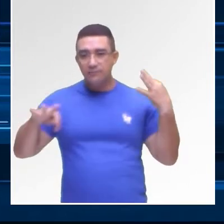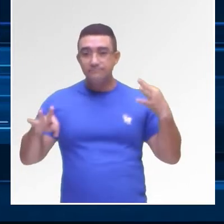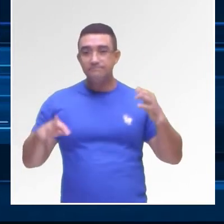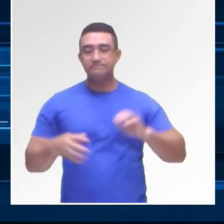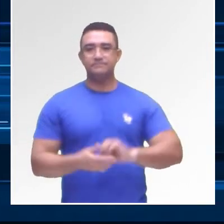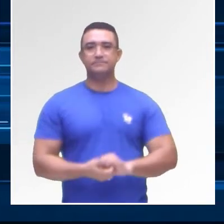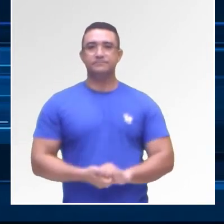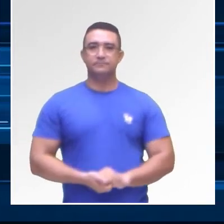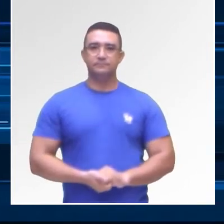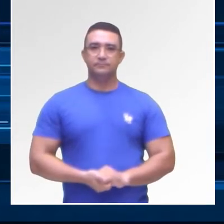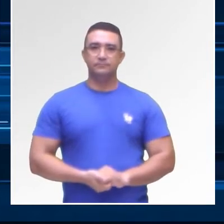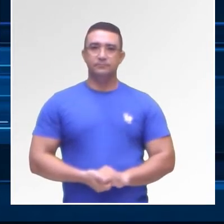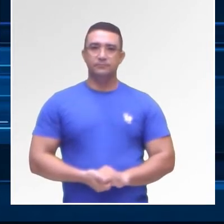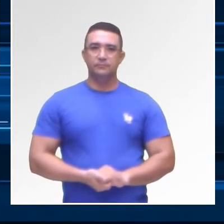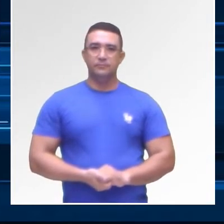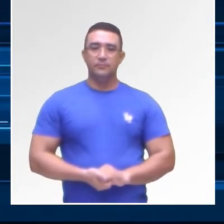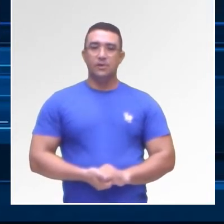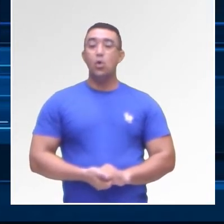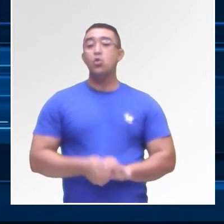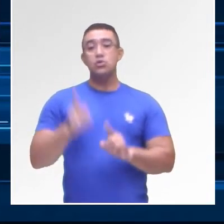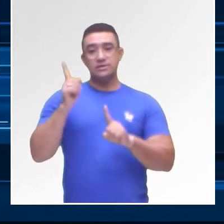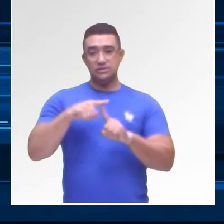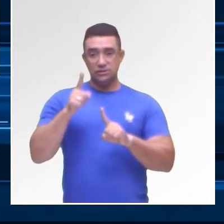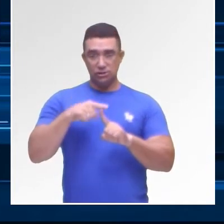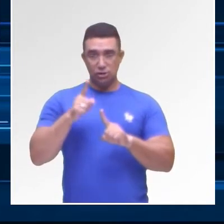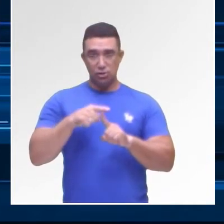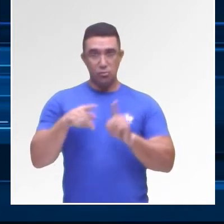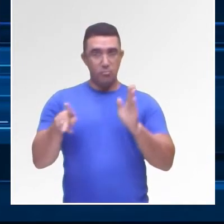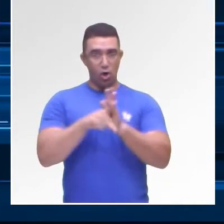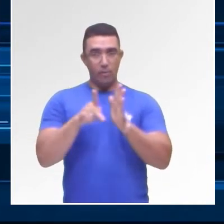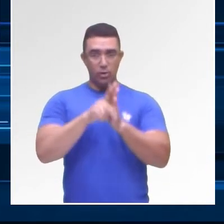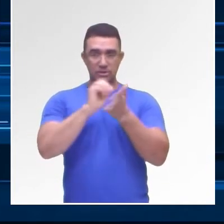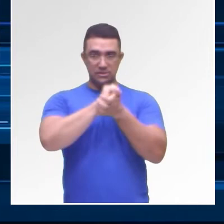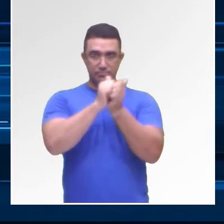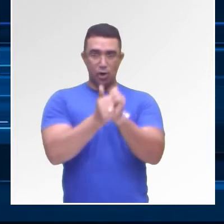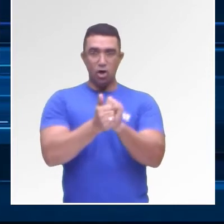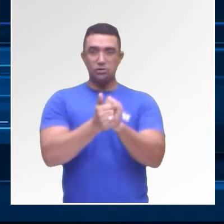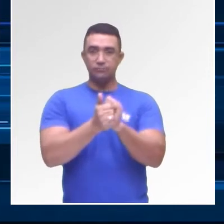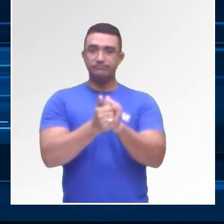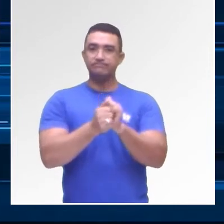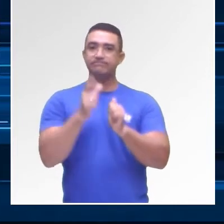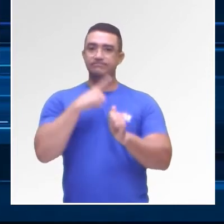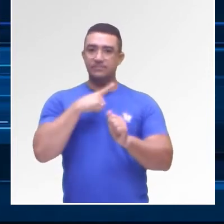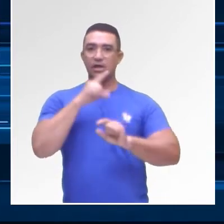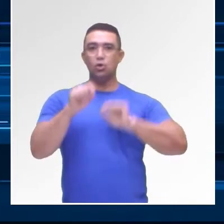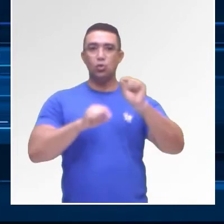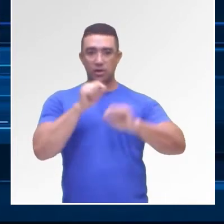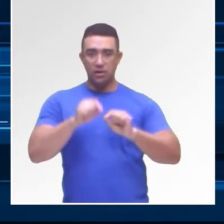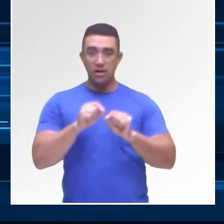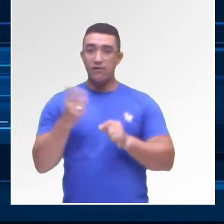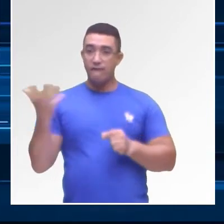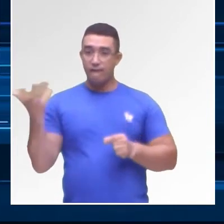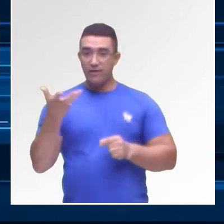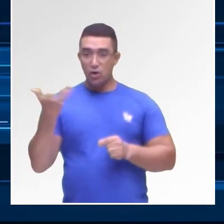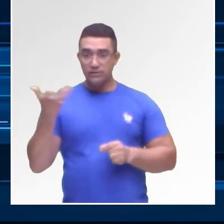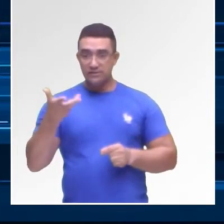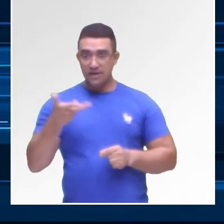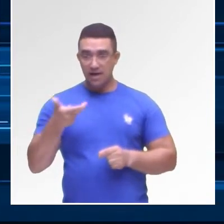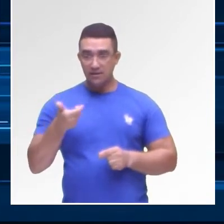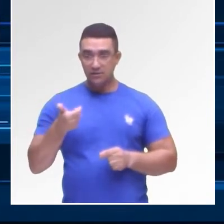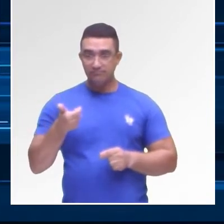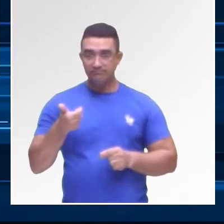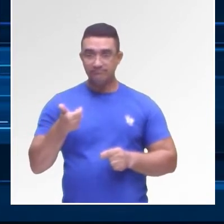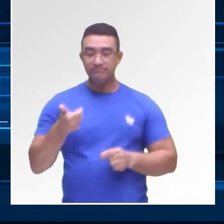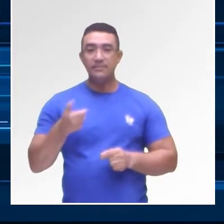aí. Dentre as modalidades esportivas, nós temos as de velocidade, que é a